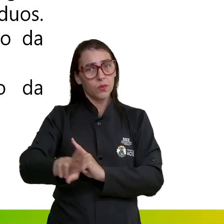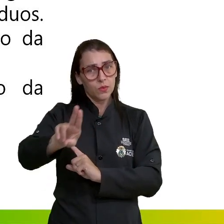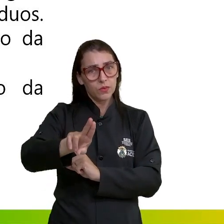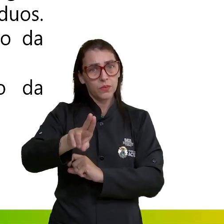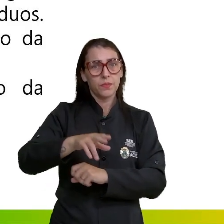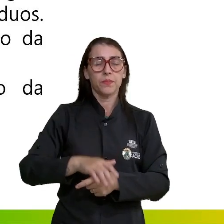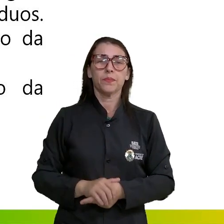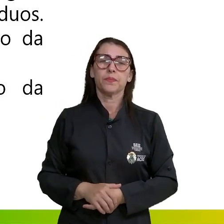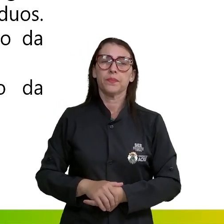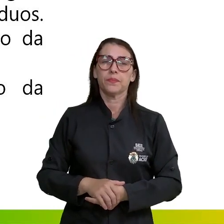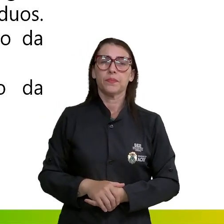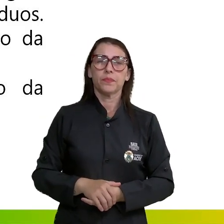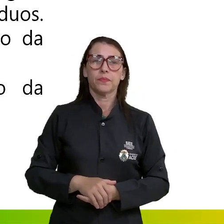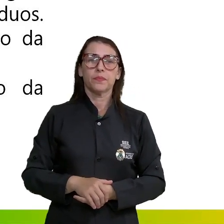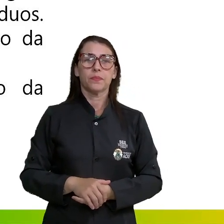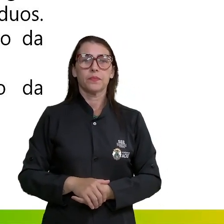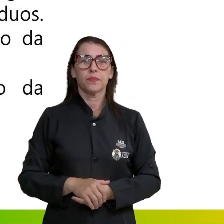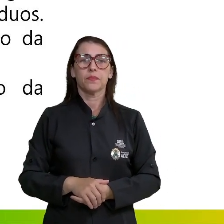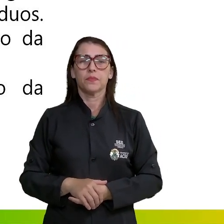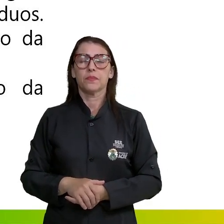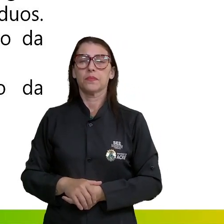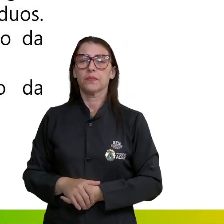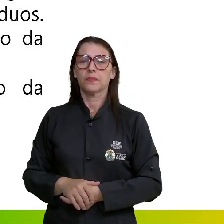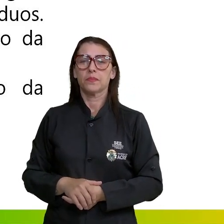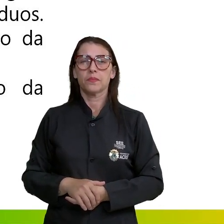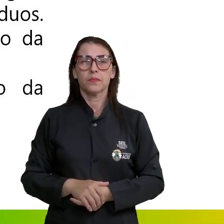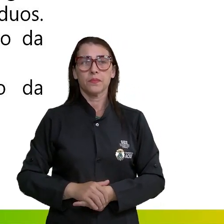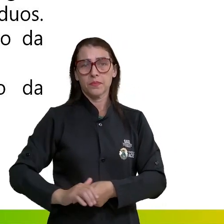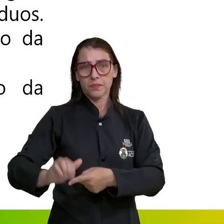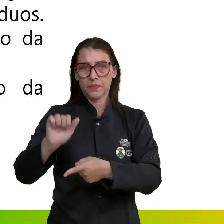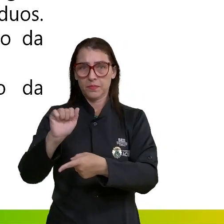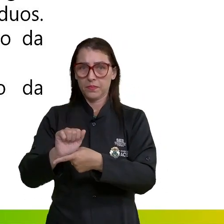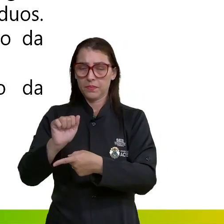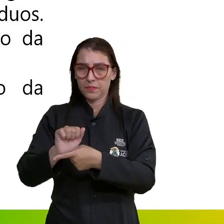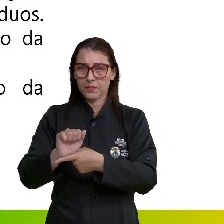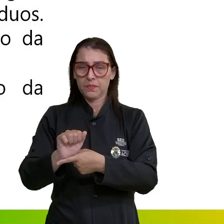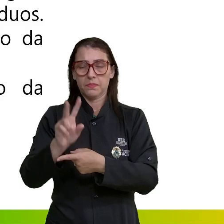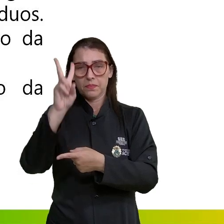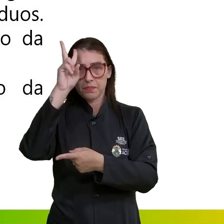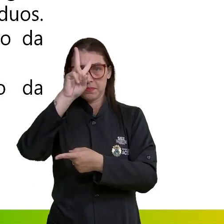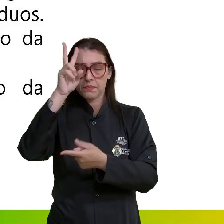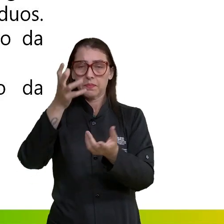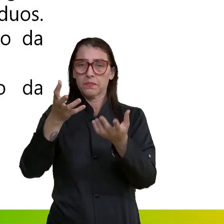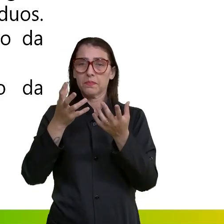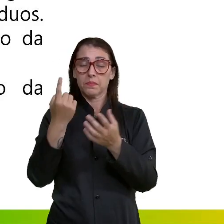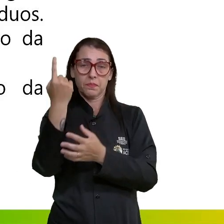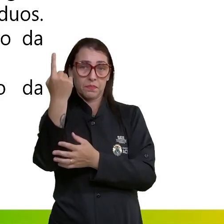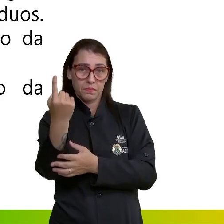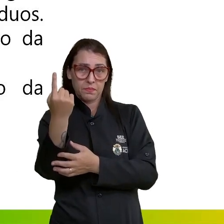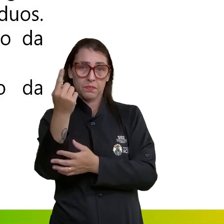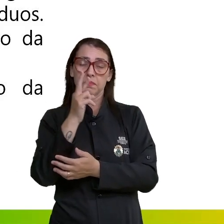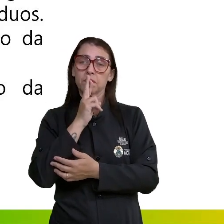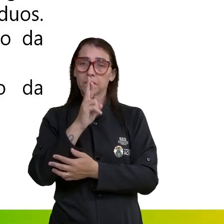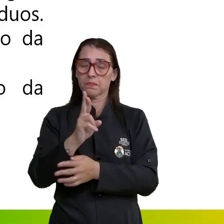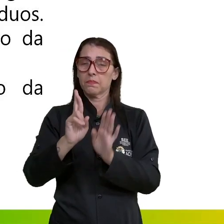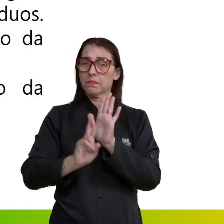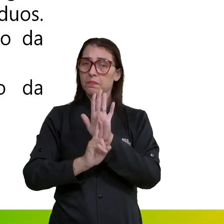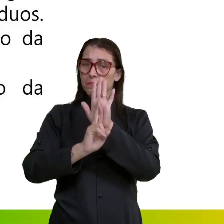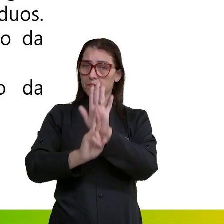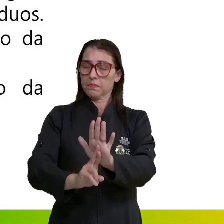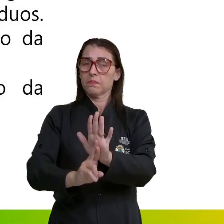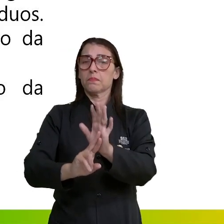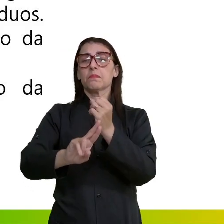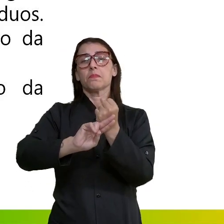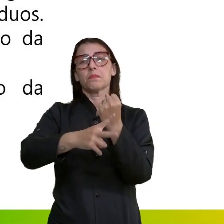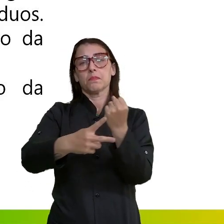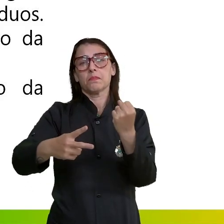consumo? Vamos lá? Vamos ler as opções. Lembrando que a gente quer uma alternativa que represente uma